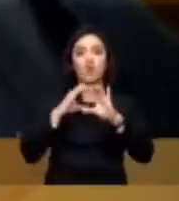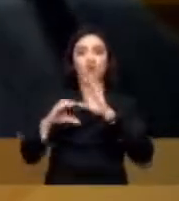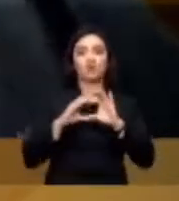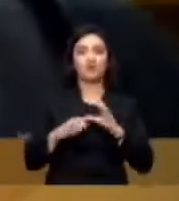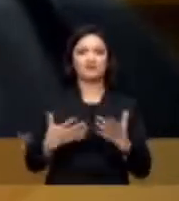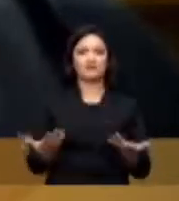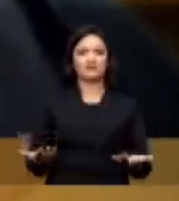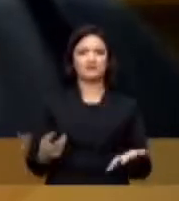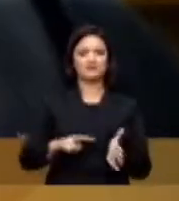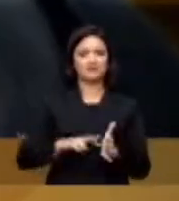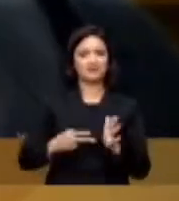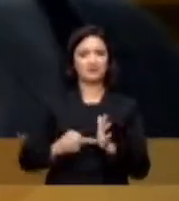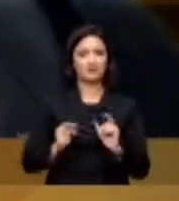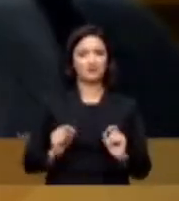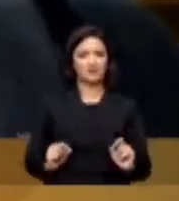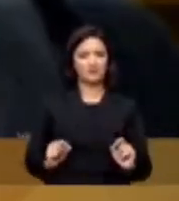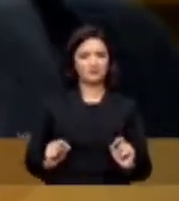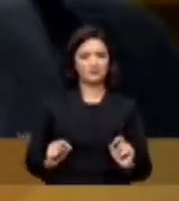dizer,